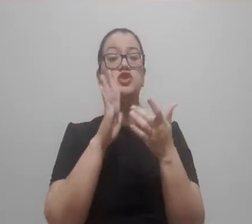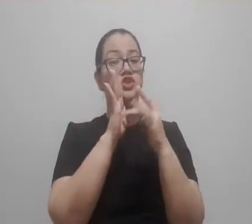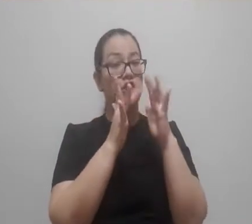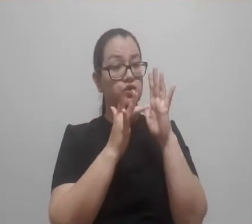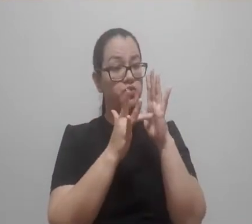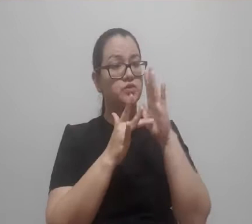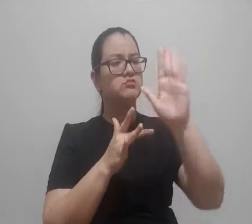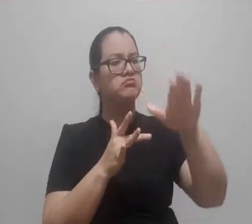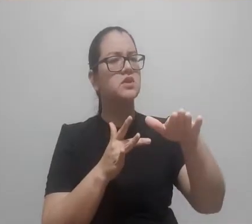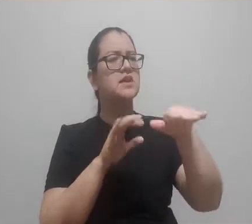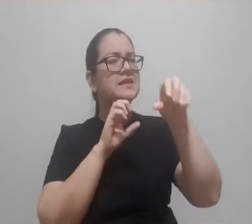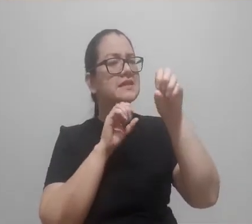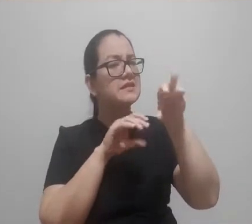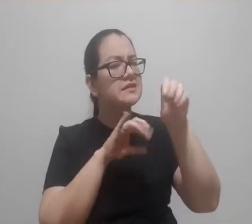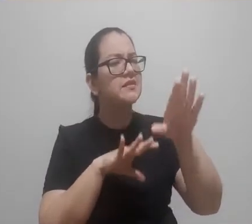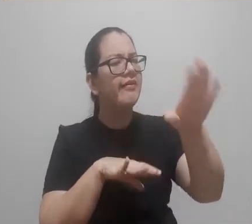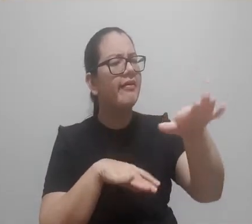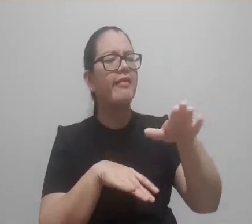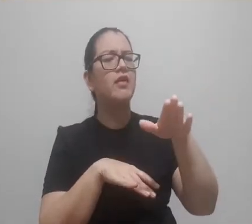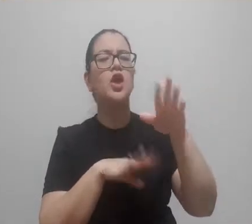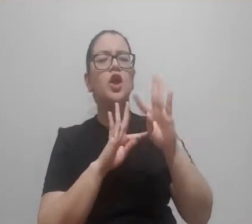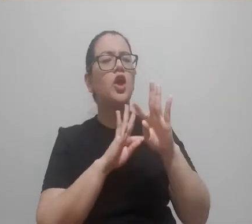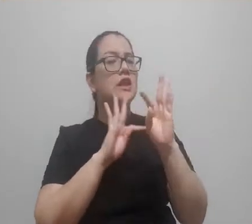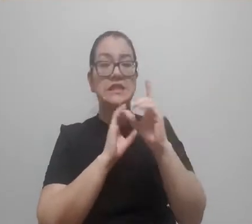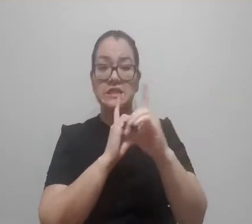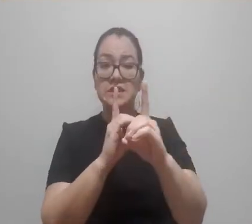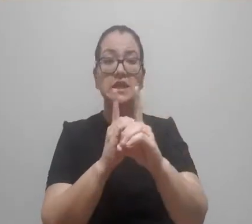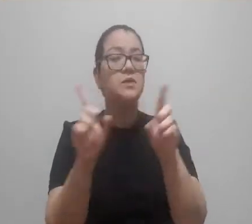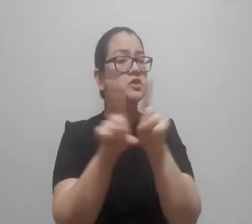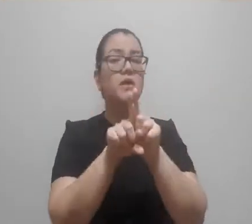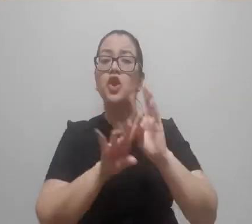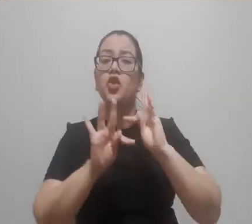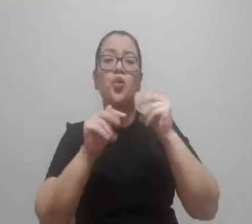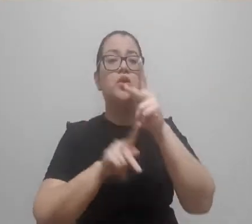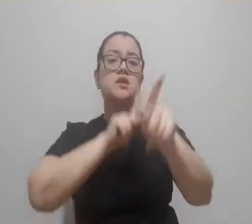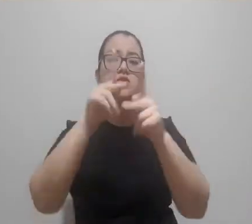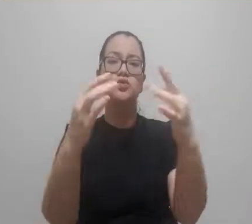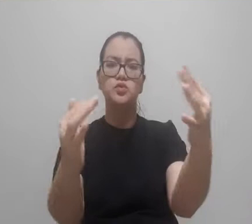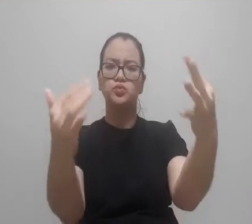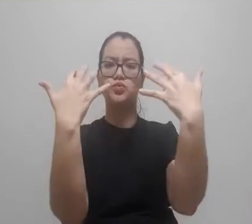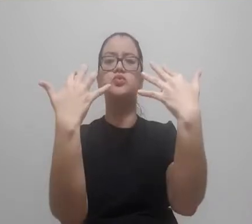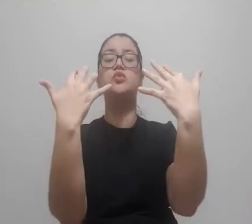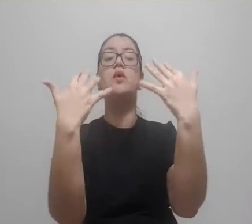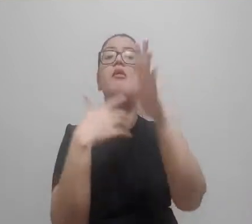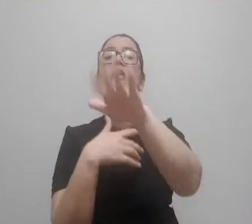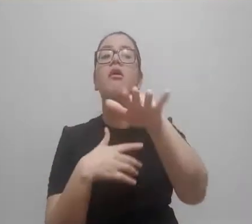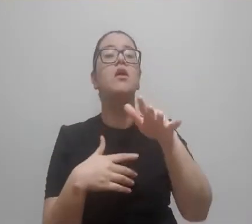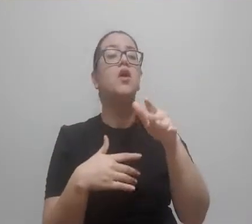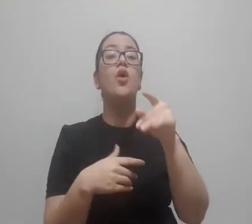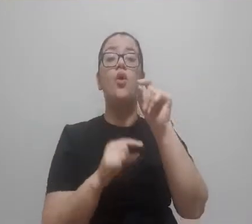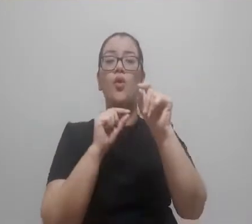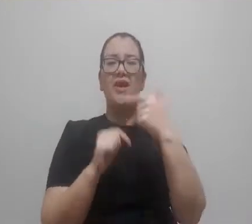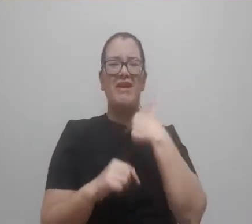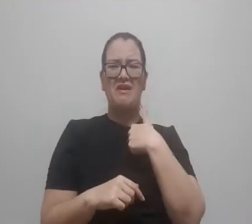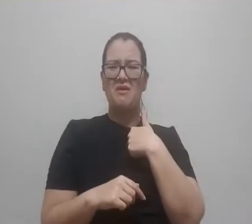orienta os seus discípulos e as pessoas que estão ali sobre esse fato. Quando ele diz, olha, não pense que vim revogar a lei e os